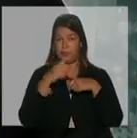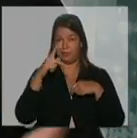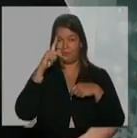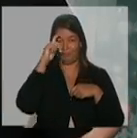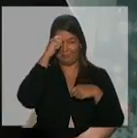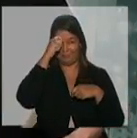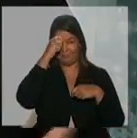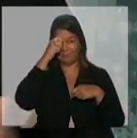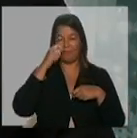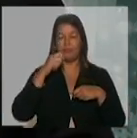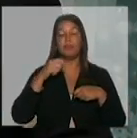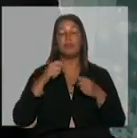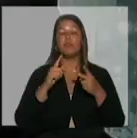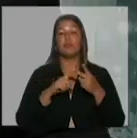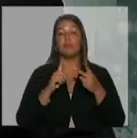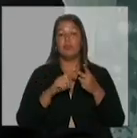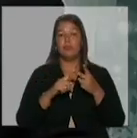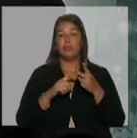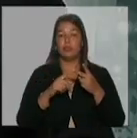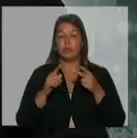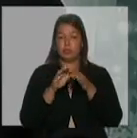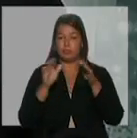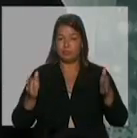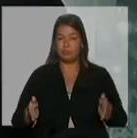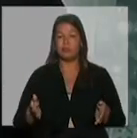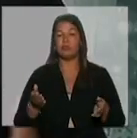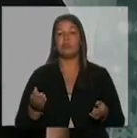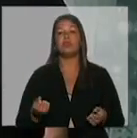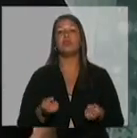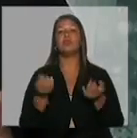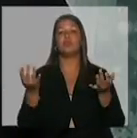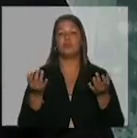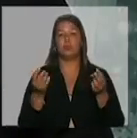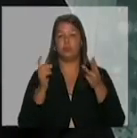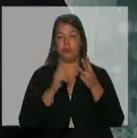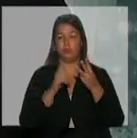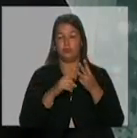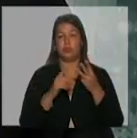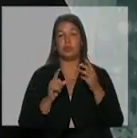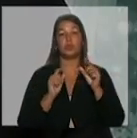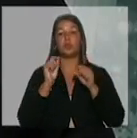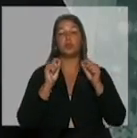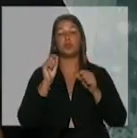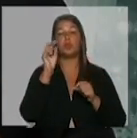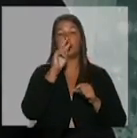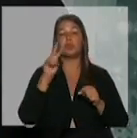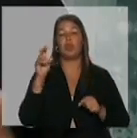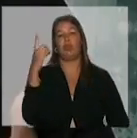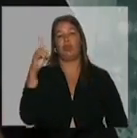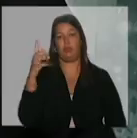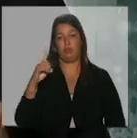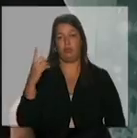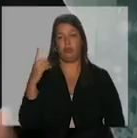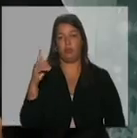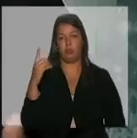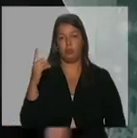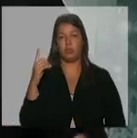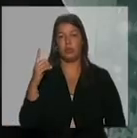petróleo, correto? Volume de petróleo produzido e como é que nós estamos vendo o câmbio, a